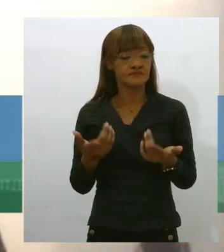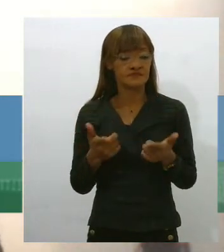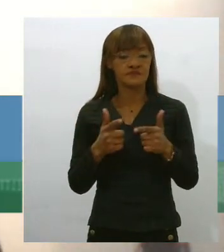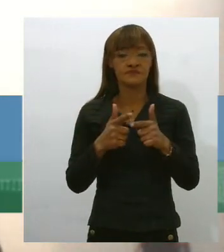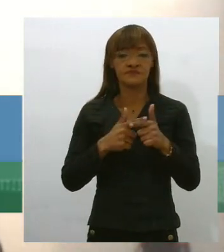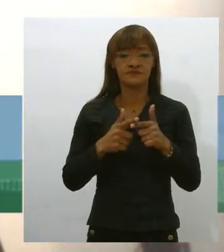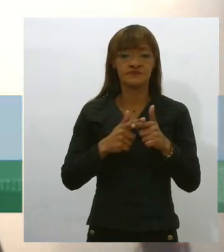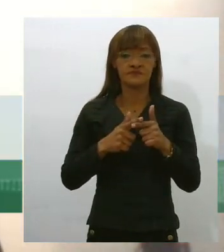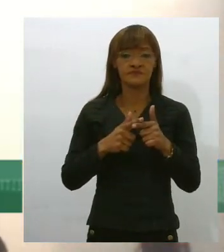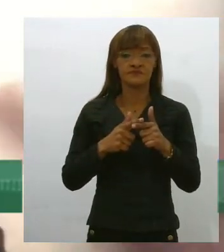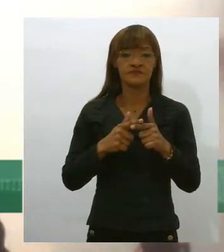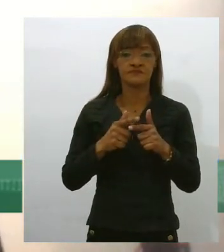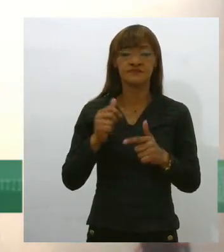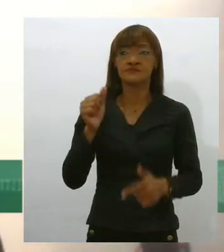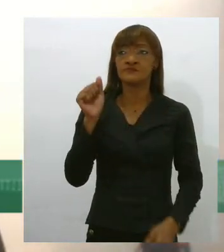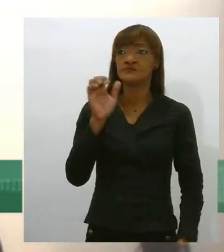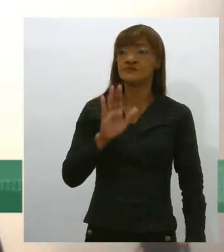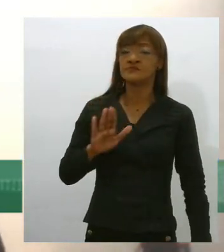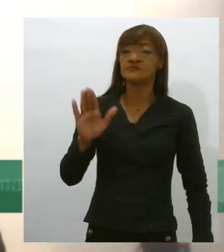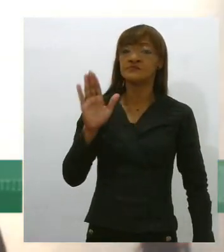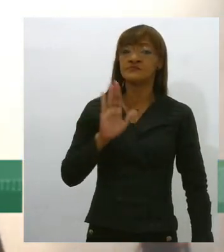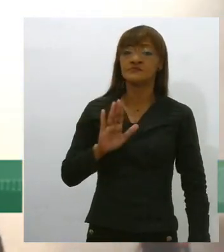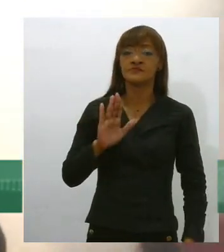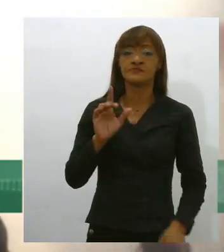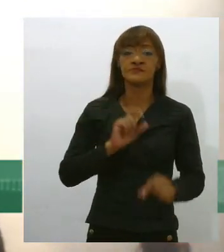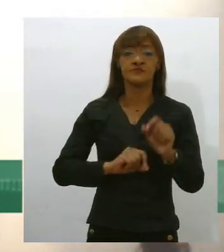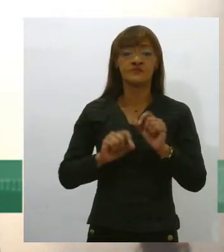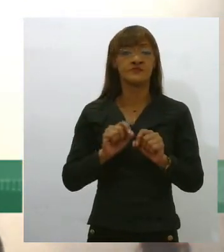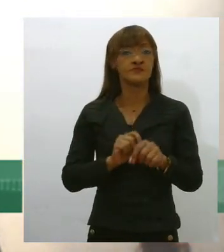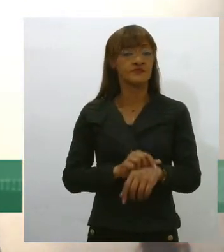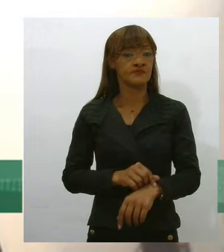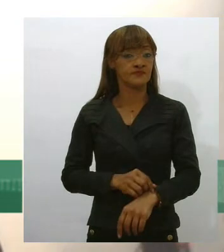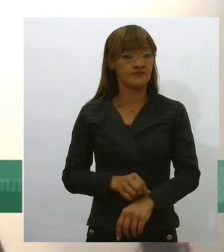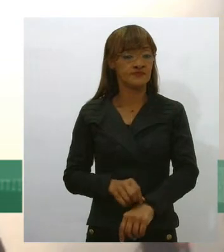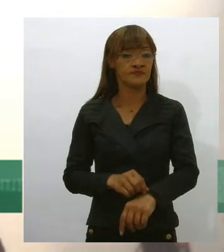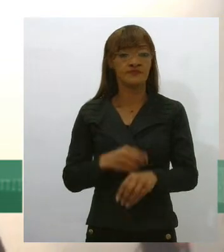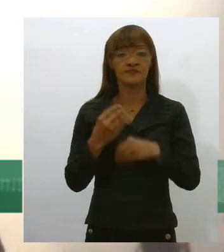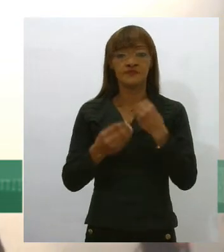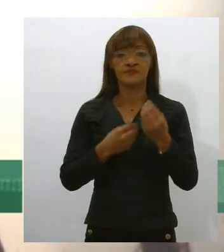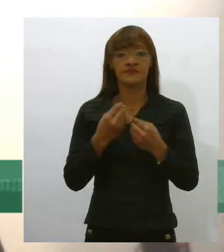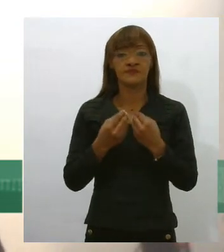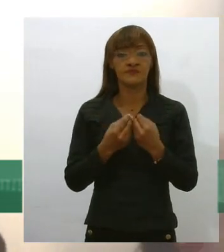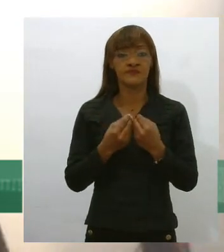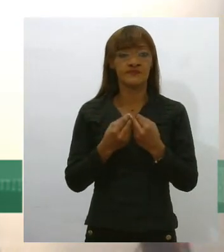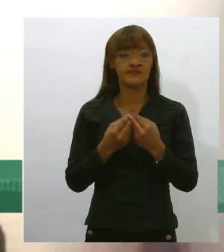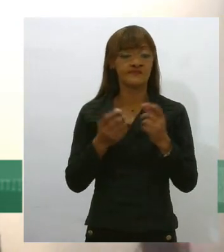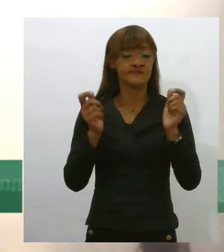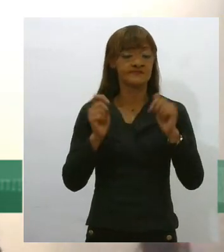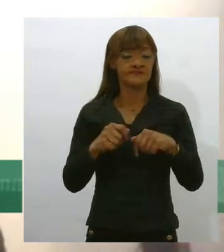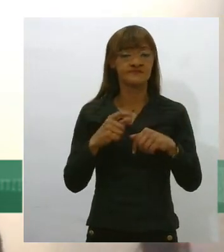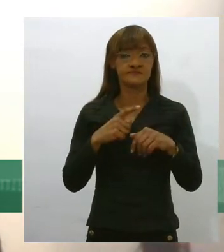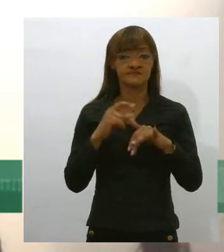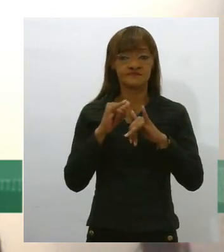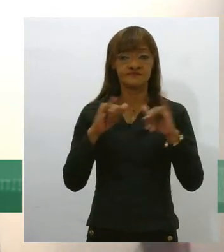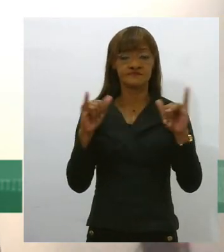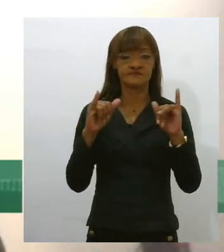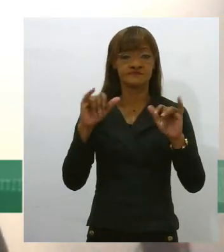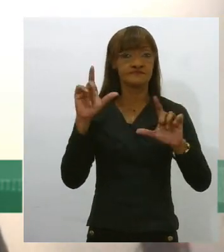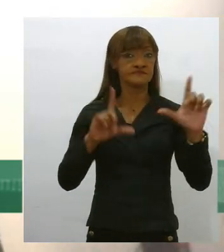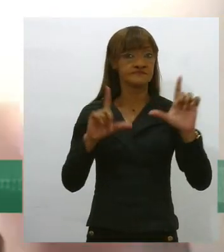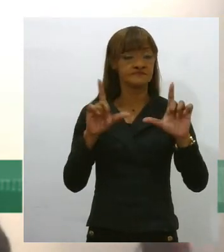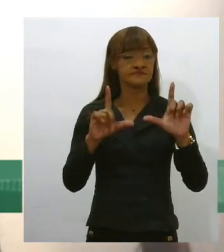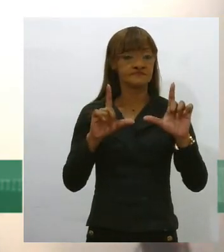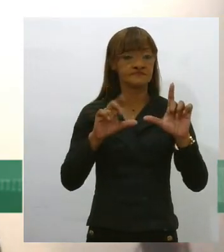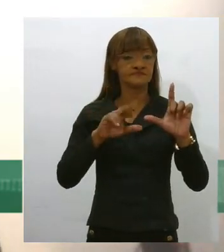geral Grécia essa amplitude do que que vai ser publicidade nos canais de televisão nós corremos o